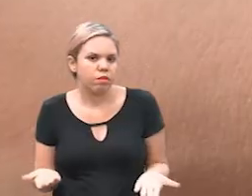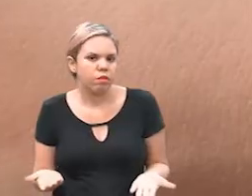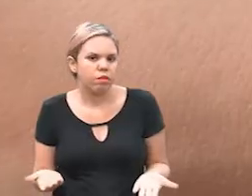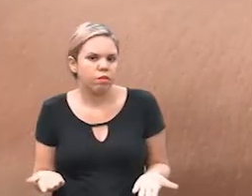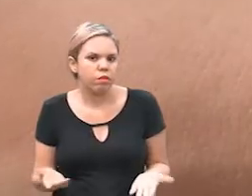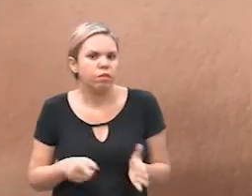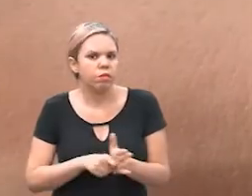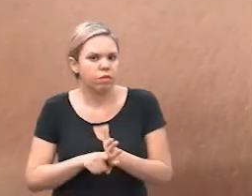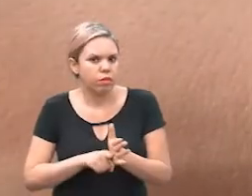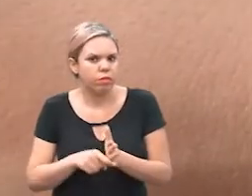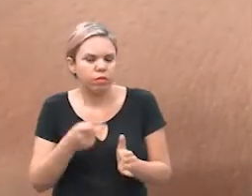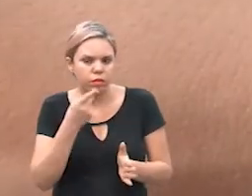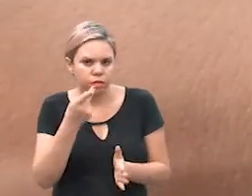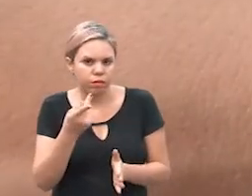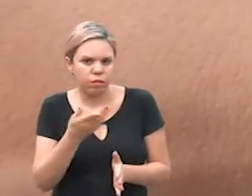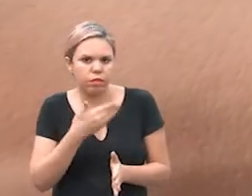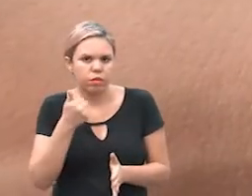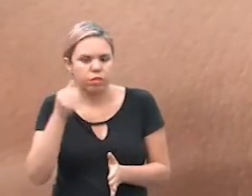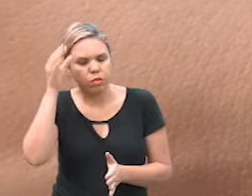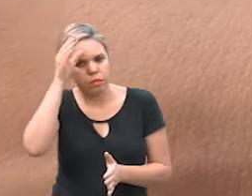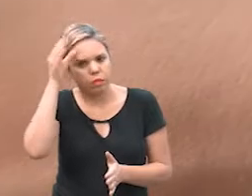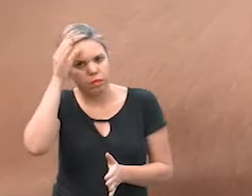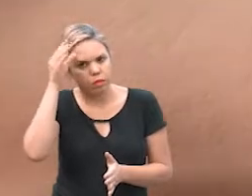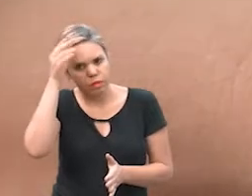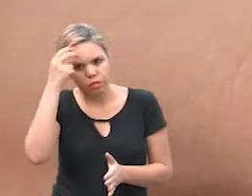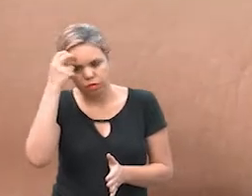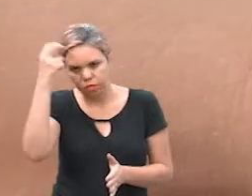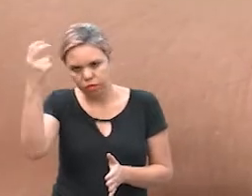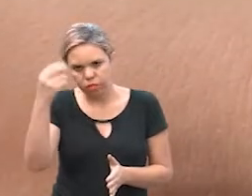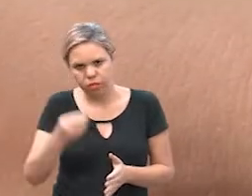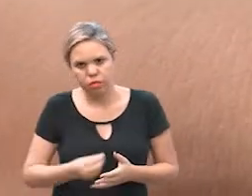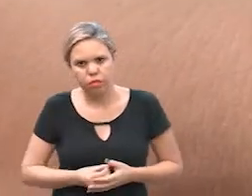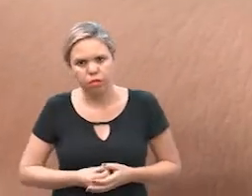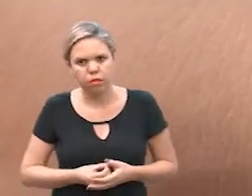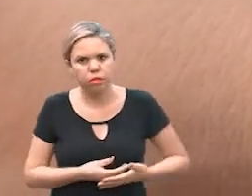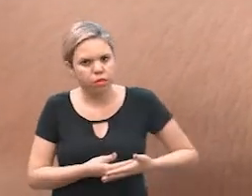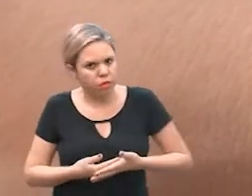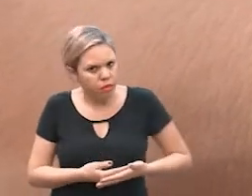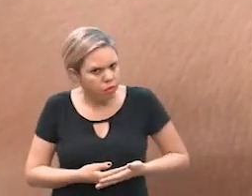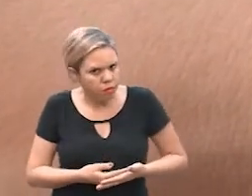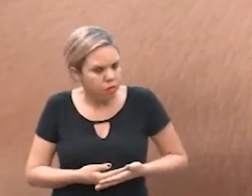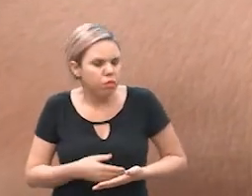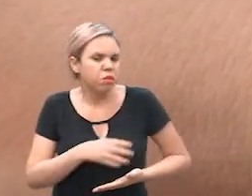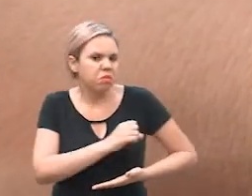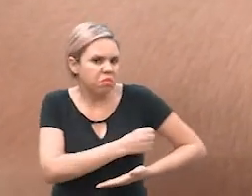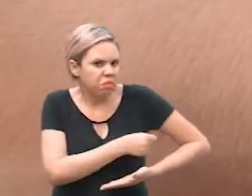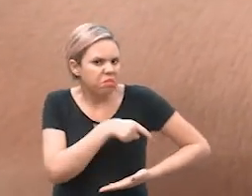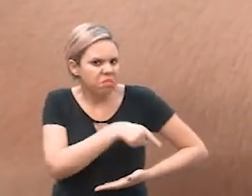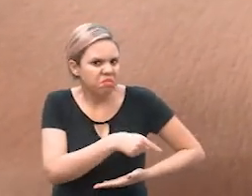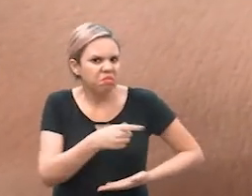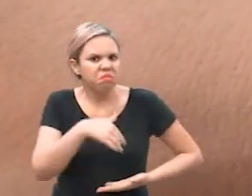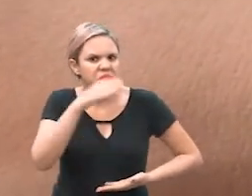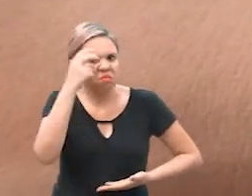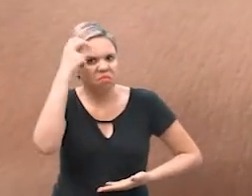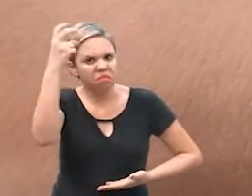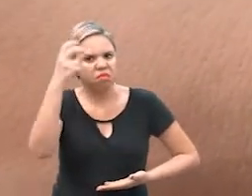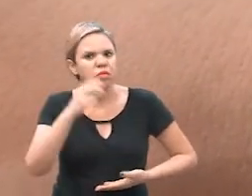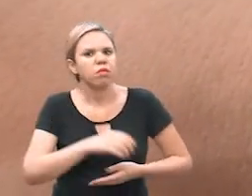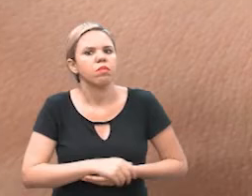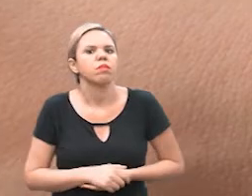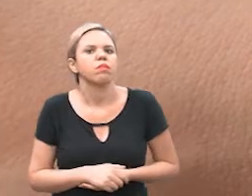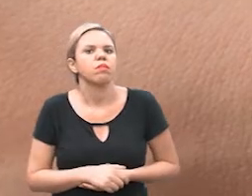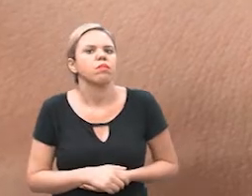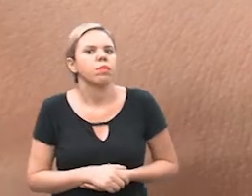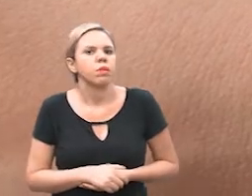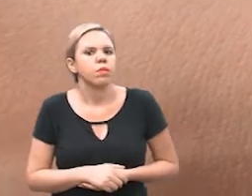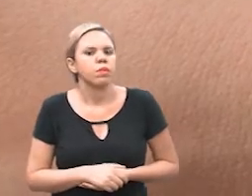Inclusive estudos falam que melhora até o cognitivo, a inteligência. Bebês que são alimentados são muito mais inteligentes.